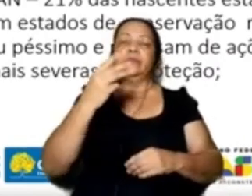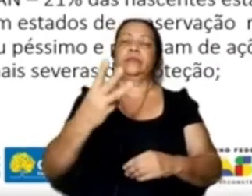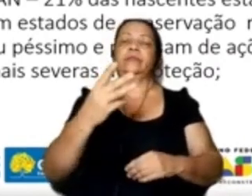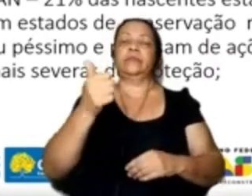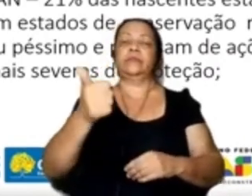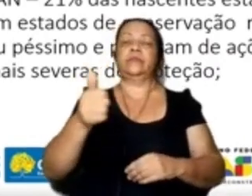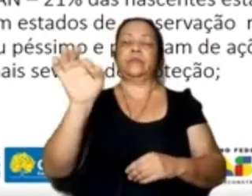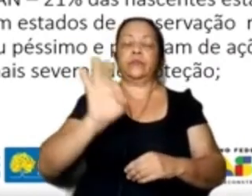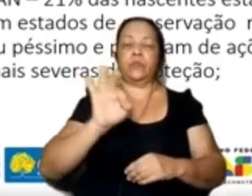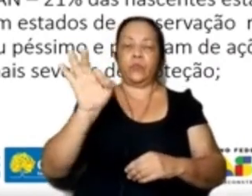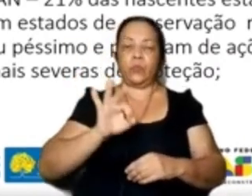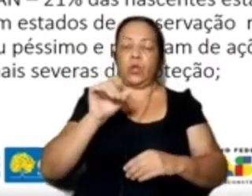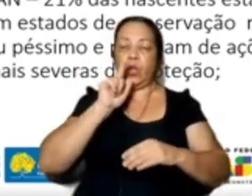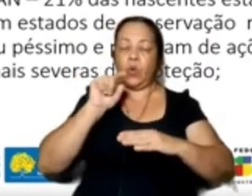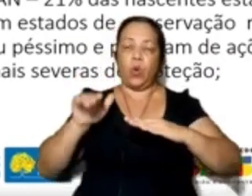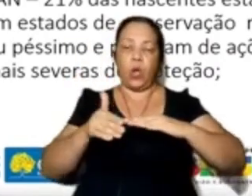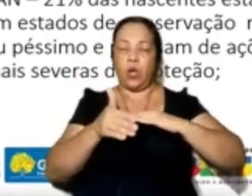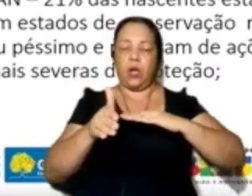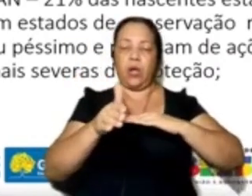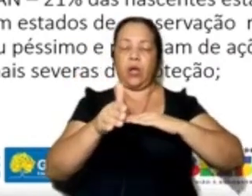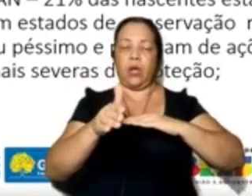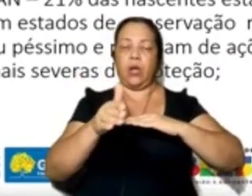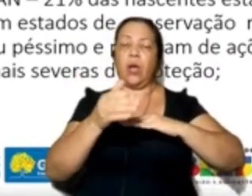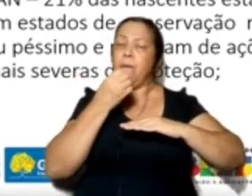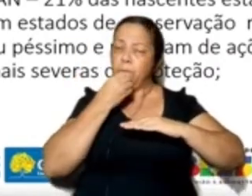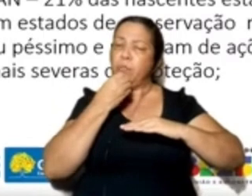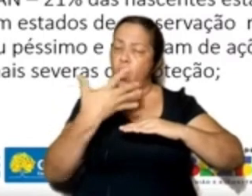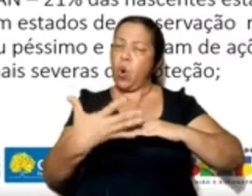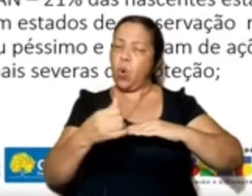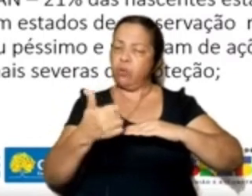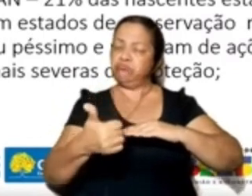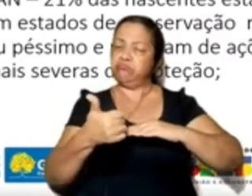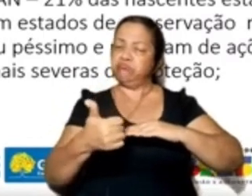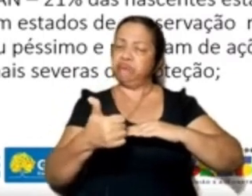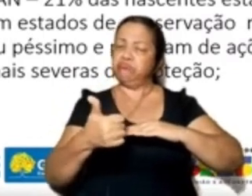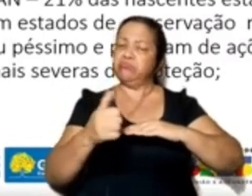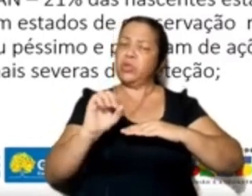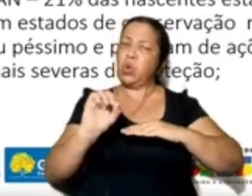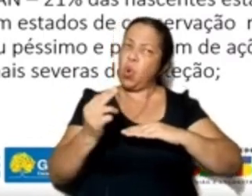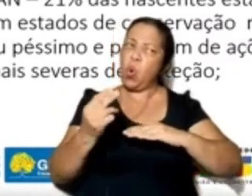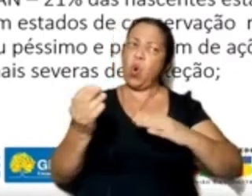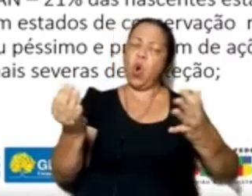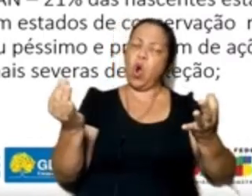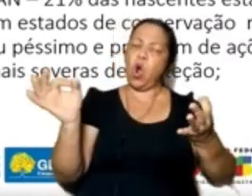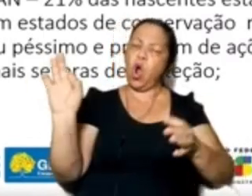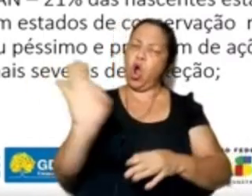31% das nascentes da Serrinha estão boas ou ótimas.